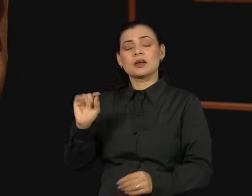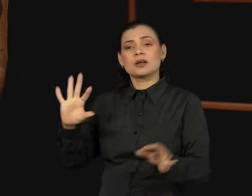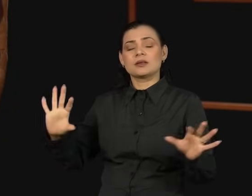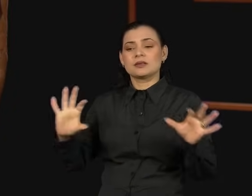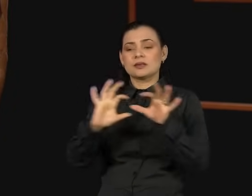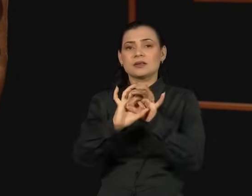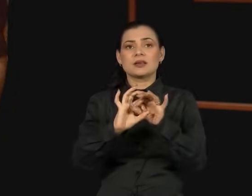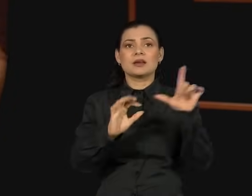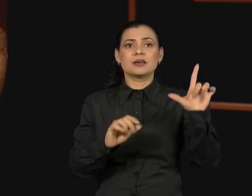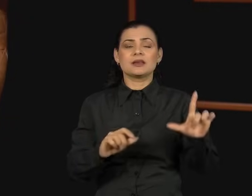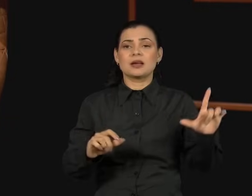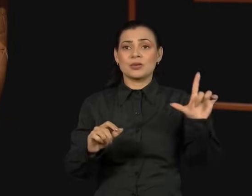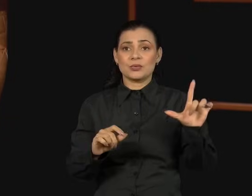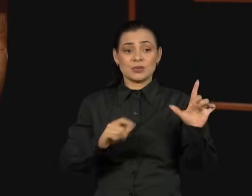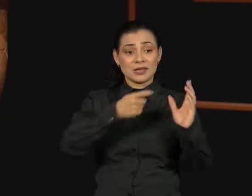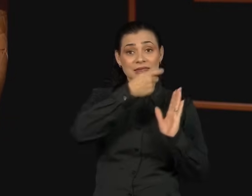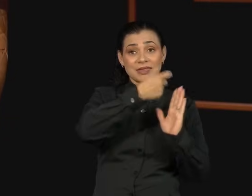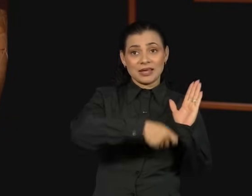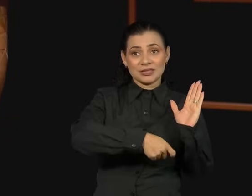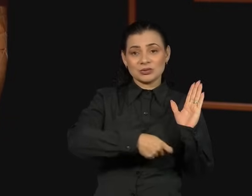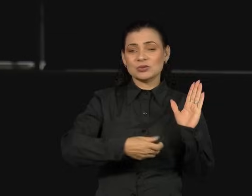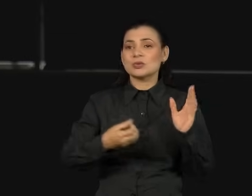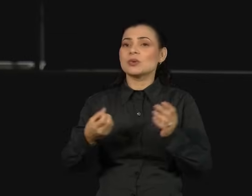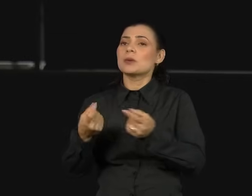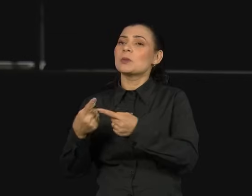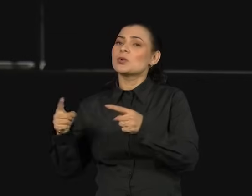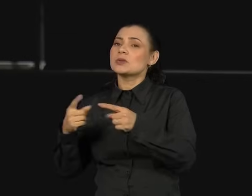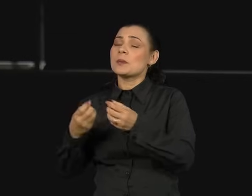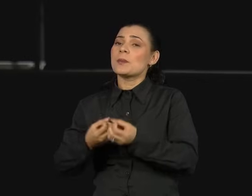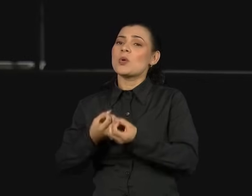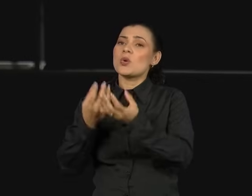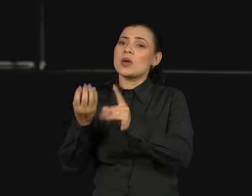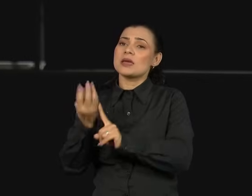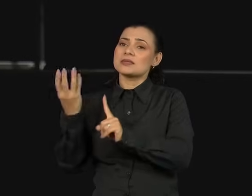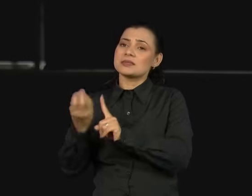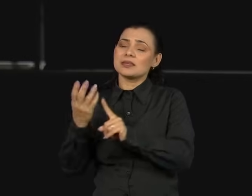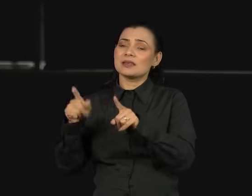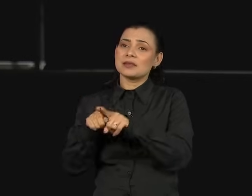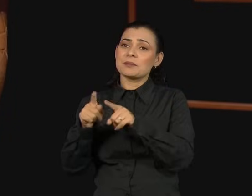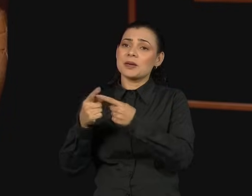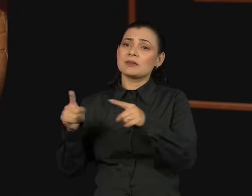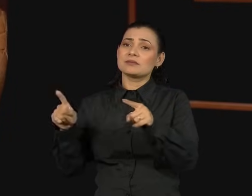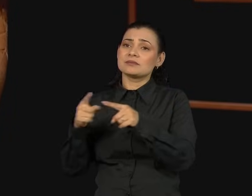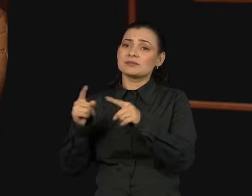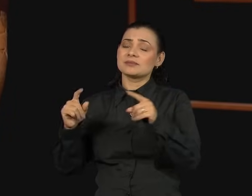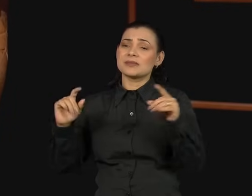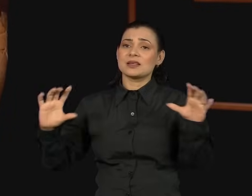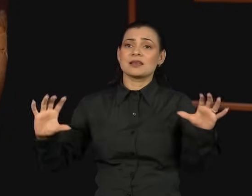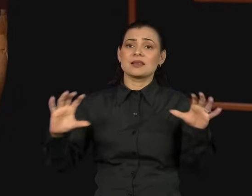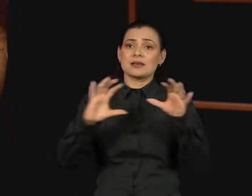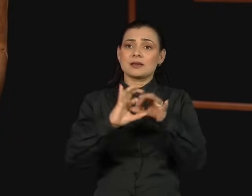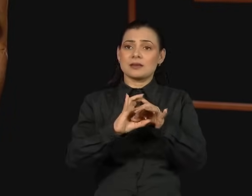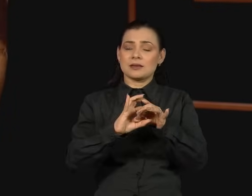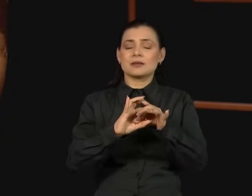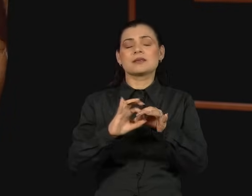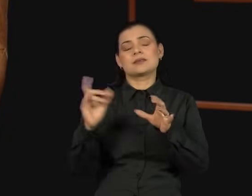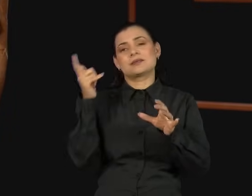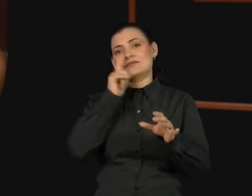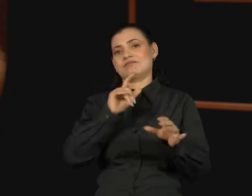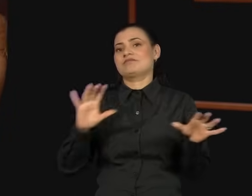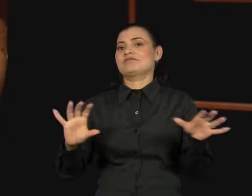juntar essas pontas que, para mim, estavam, né, soltas e